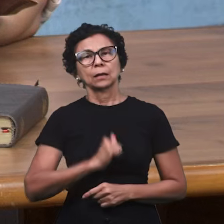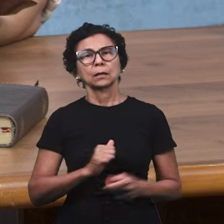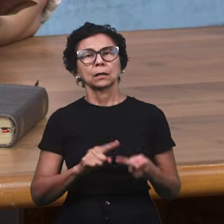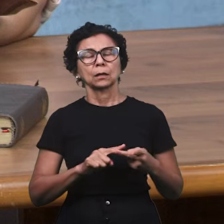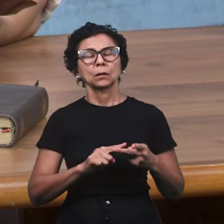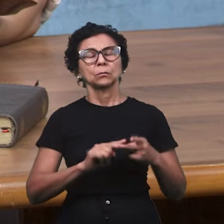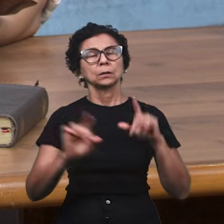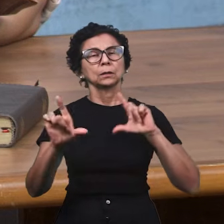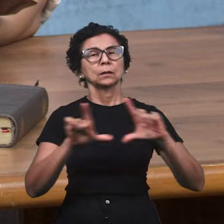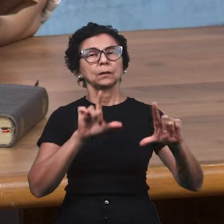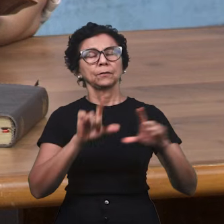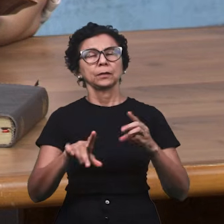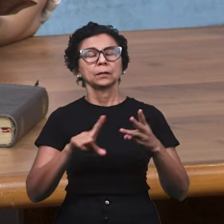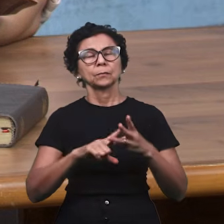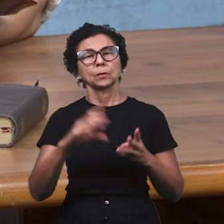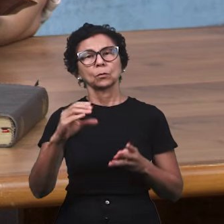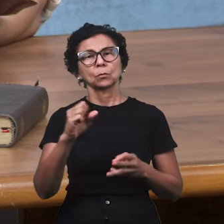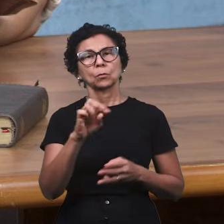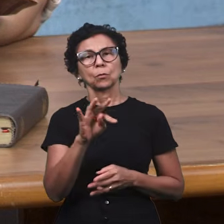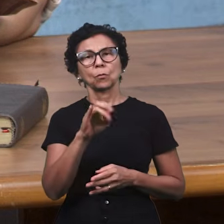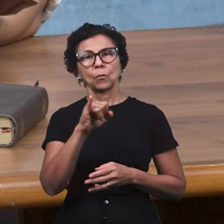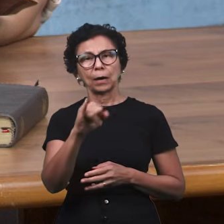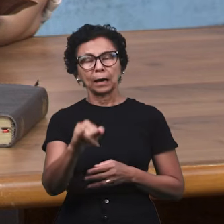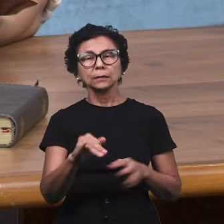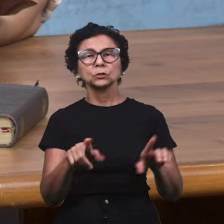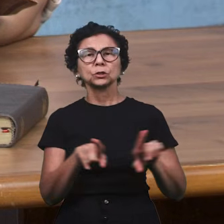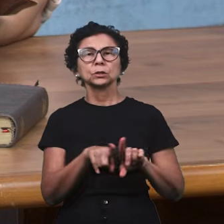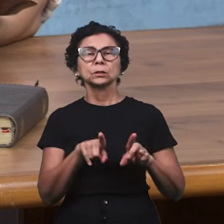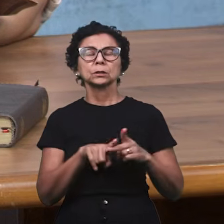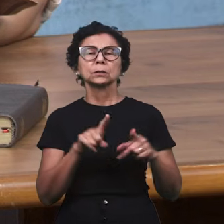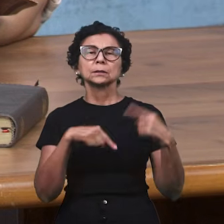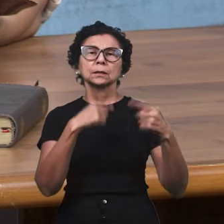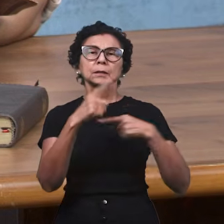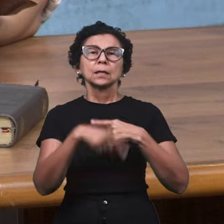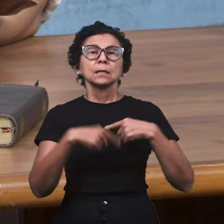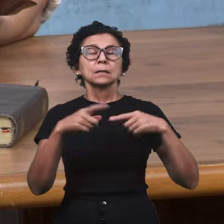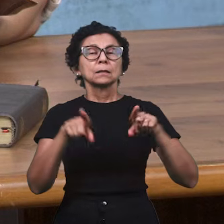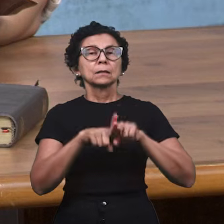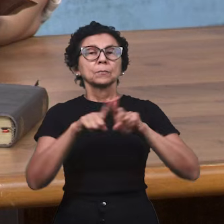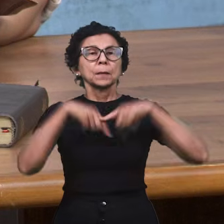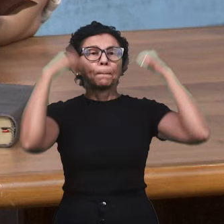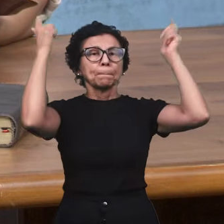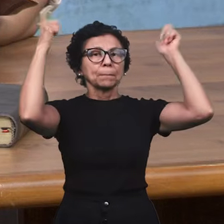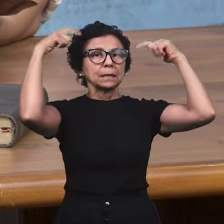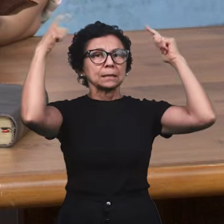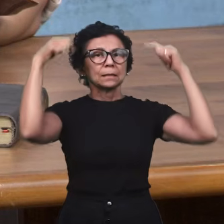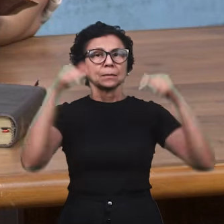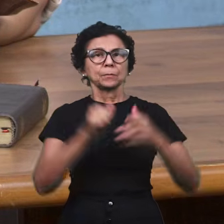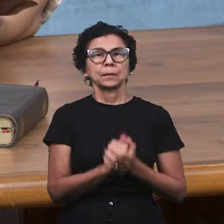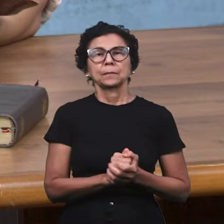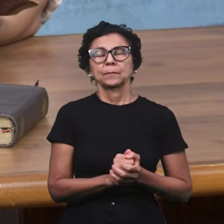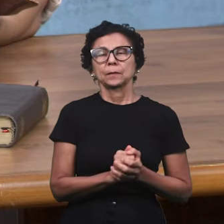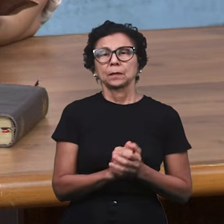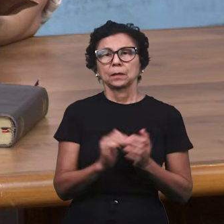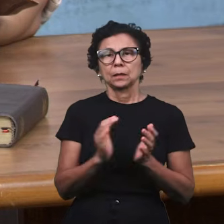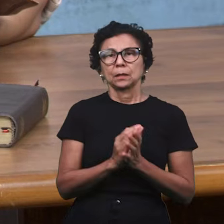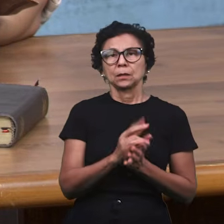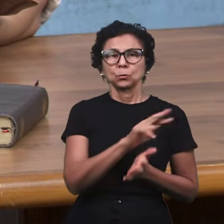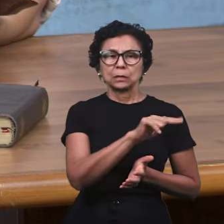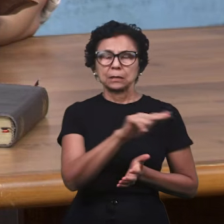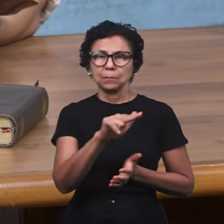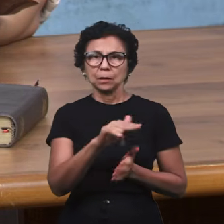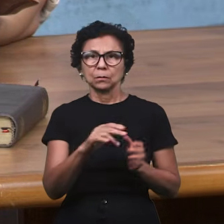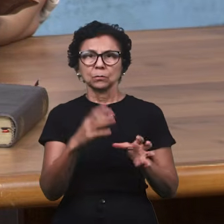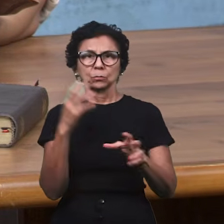filhos de Coate, Uriel, o príncipe, e de seus irmãos 120.